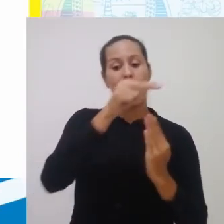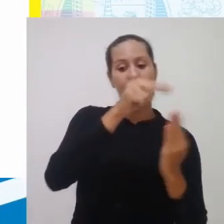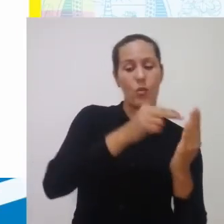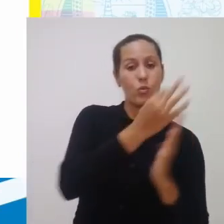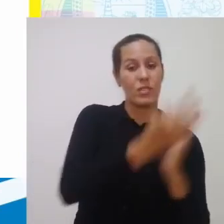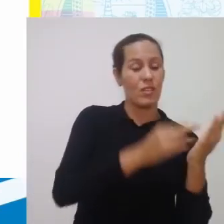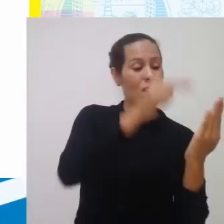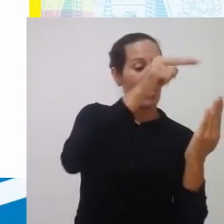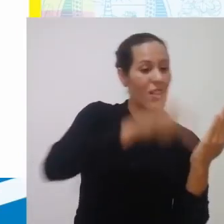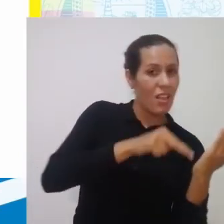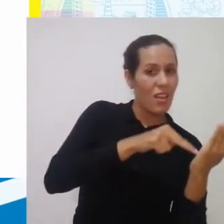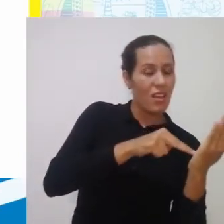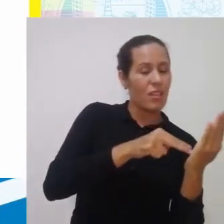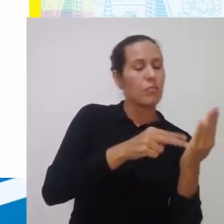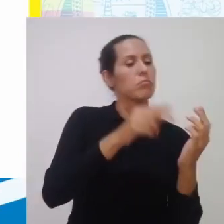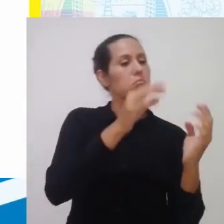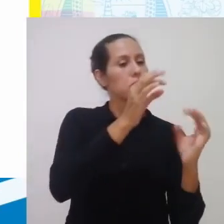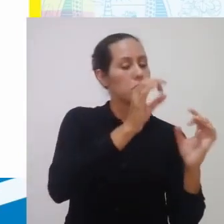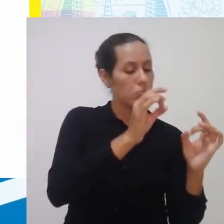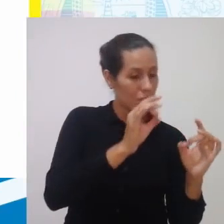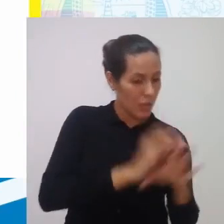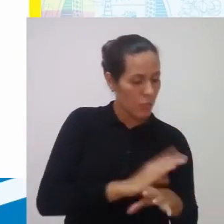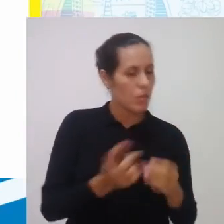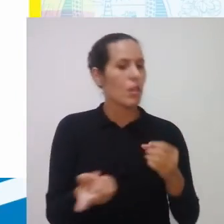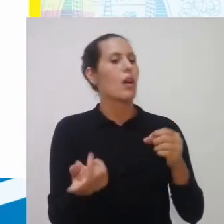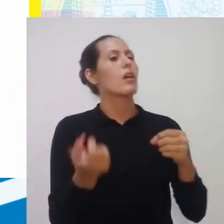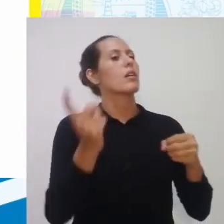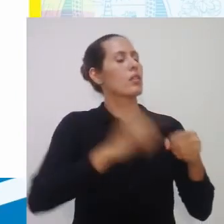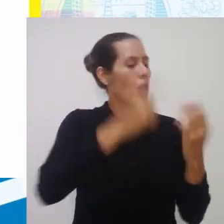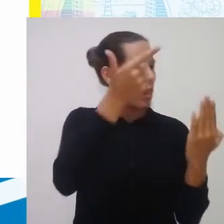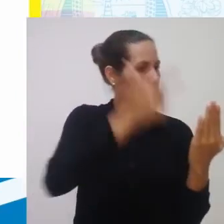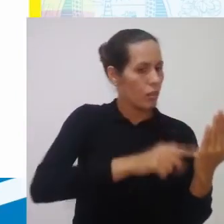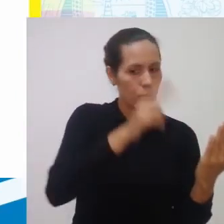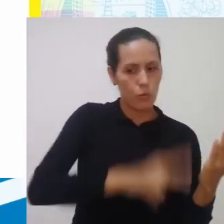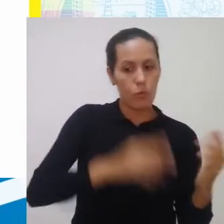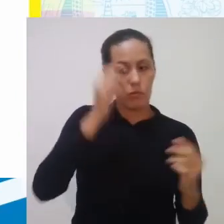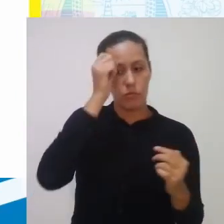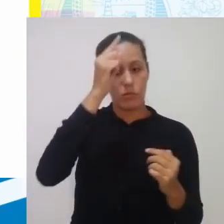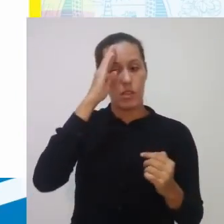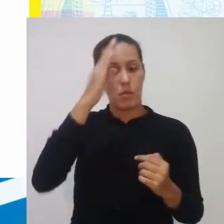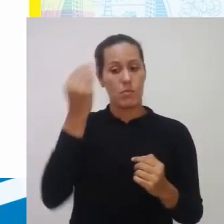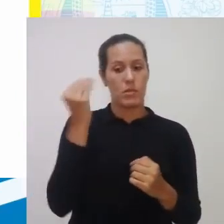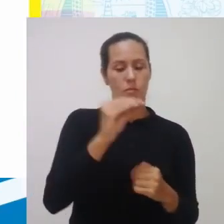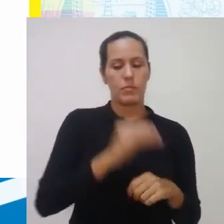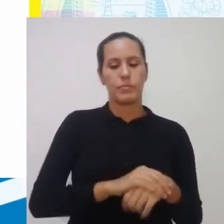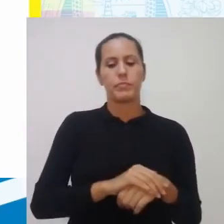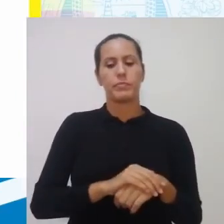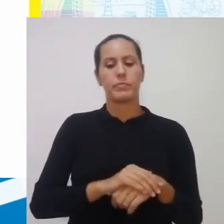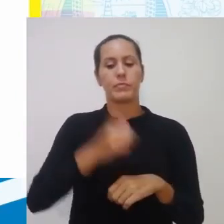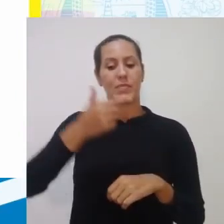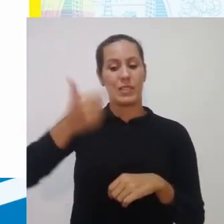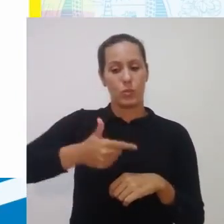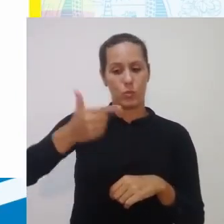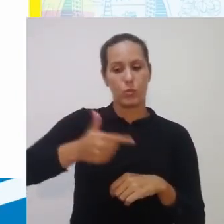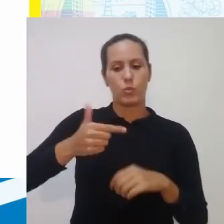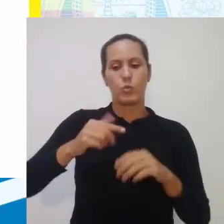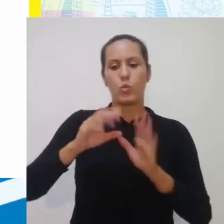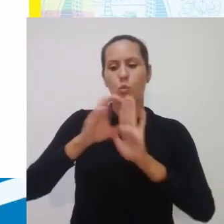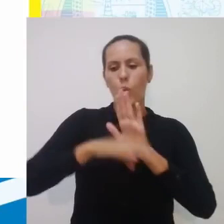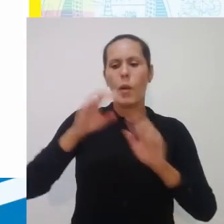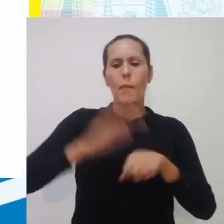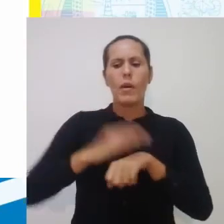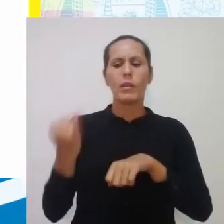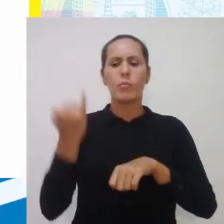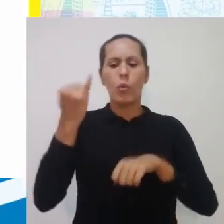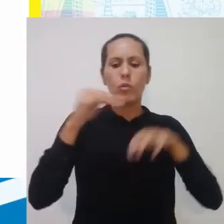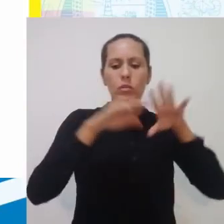é ler e reler o texto, destacando as ideias principais. Segundo, busque os conceitos mais importantes